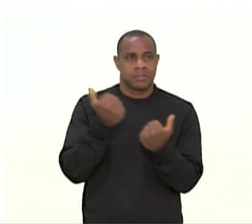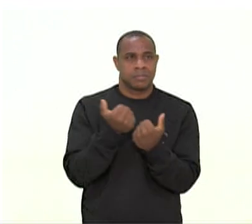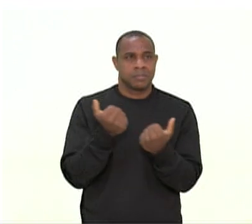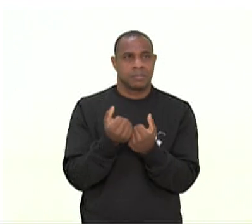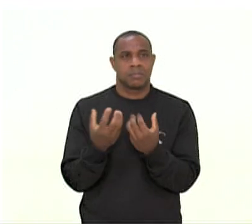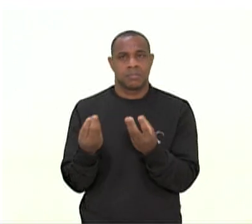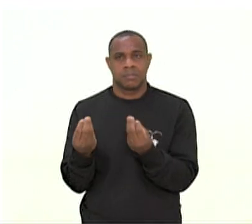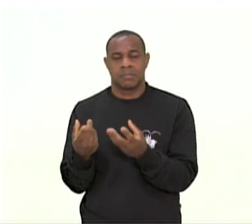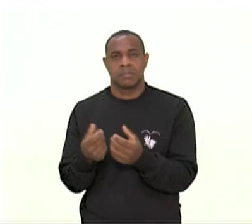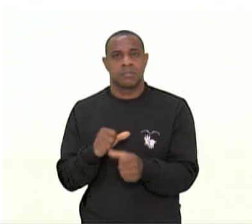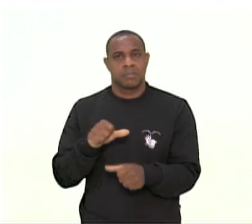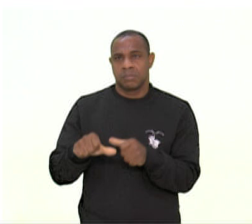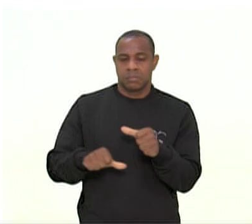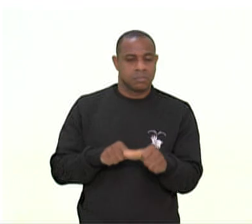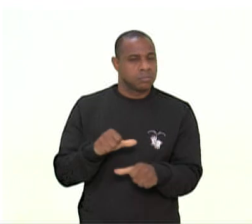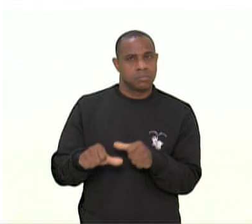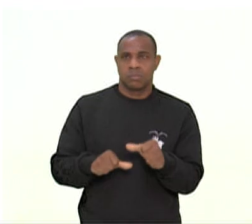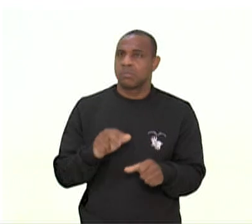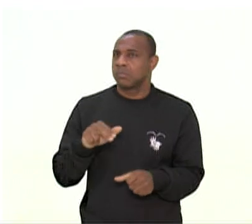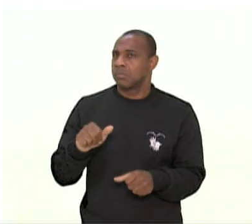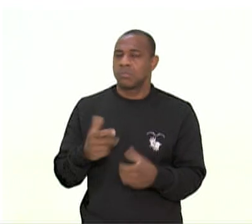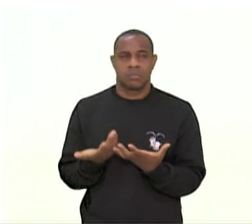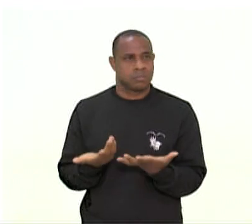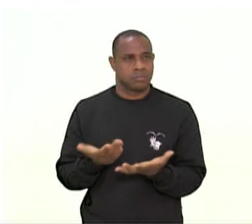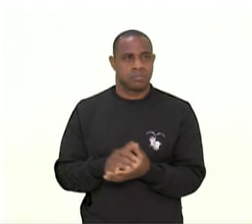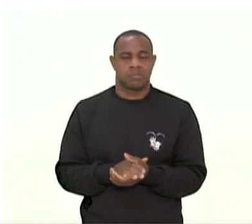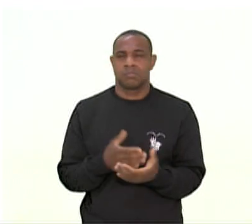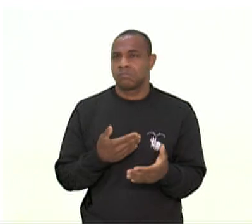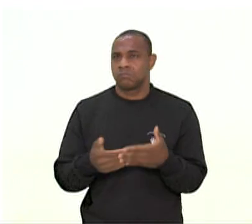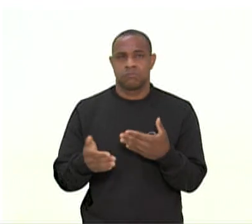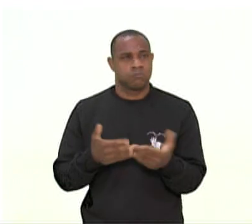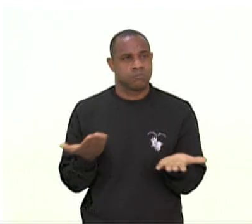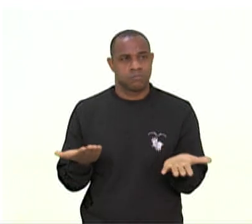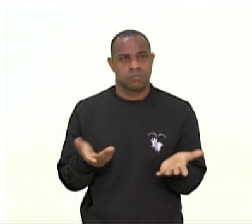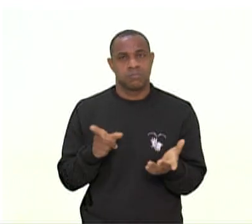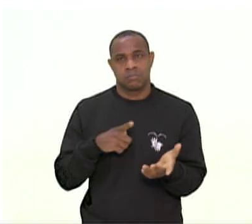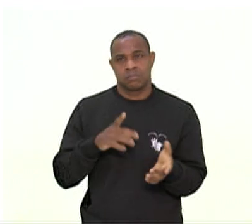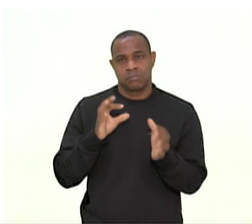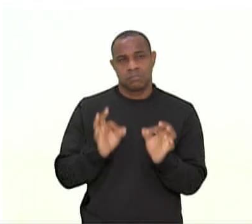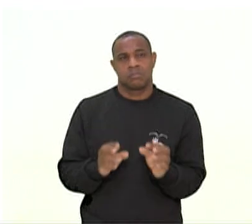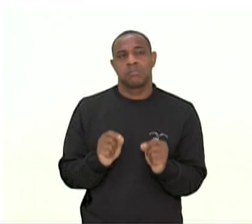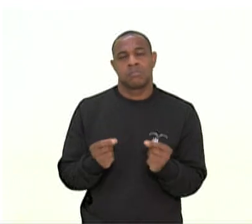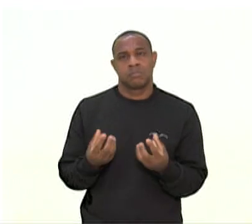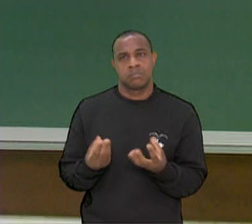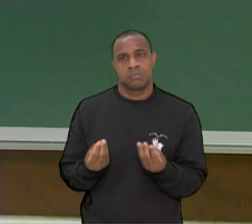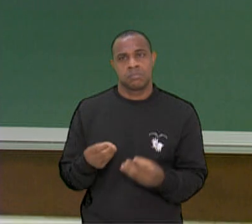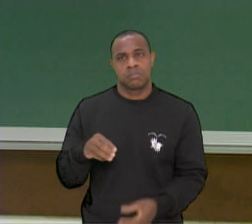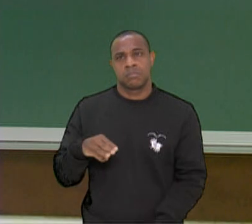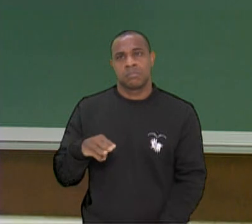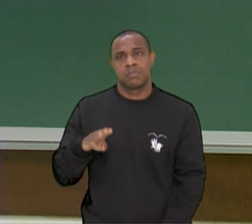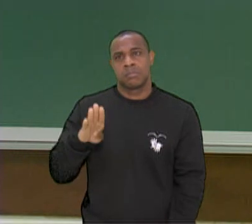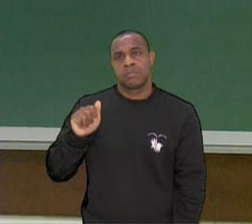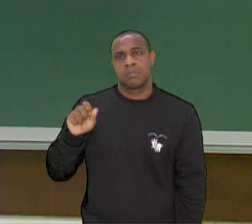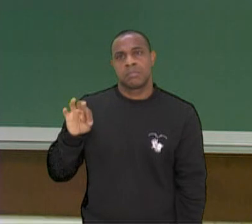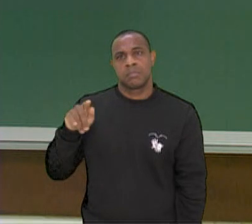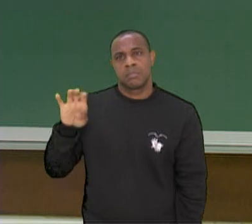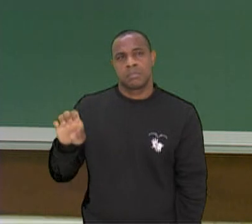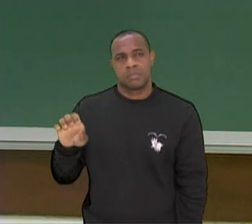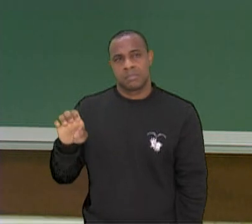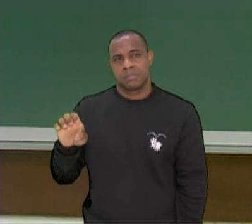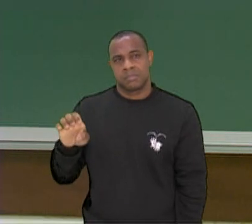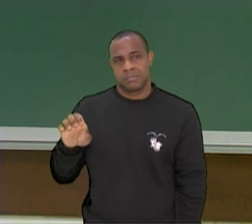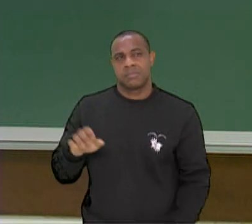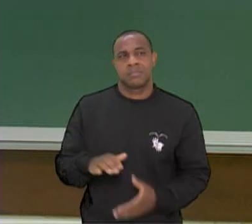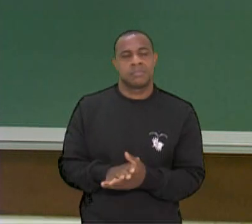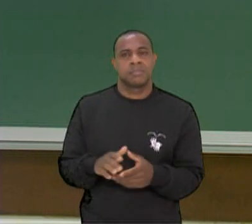ela não sofrer variação, não der muitos ou muitas, você tem certeza de que o bastante também vai ficar invariável,